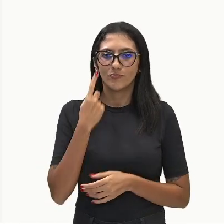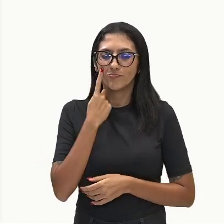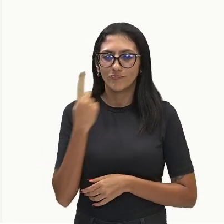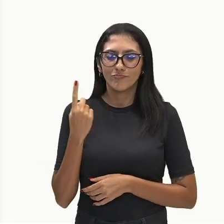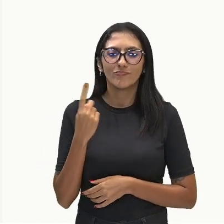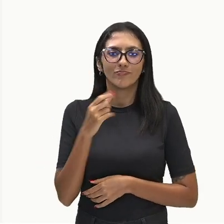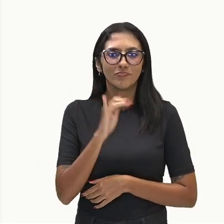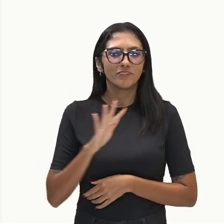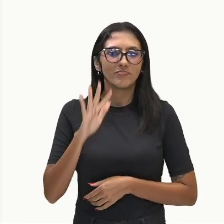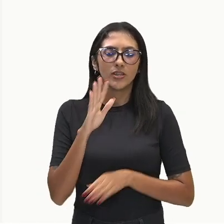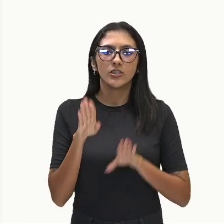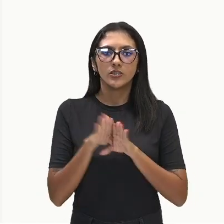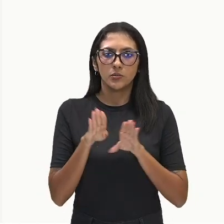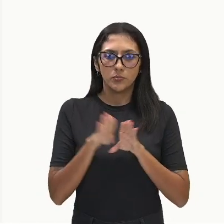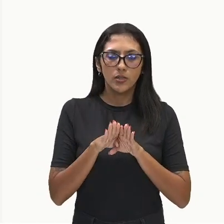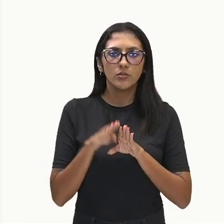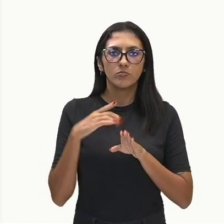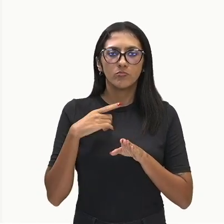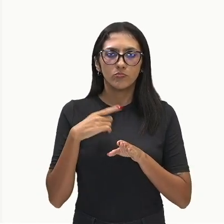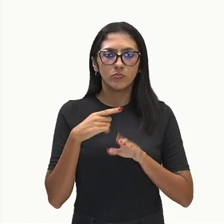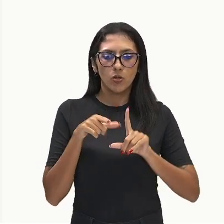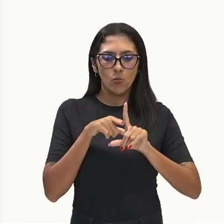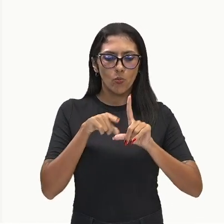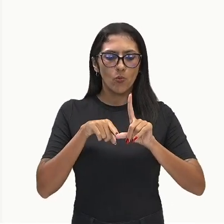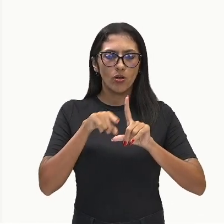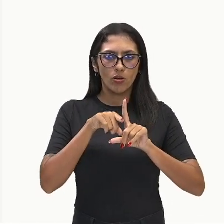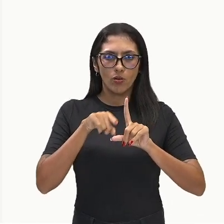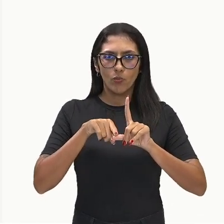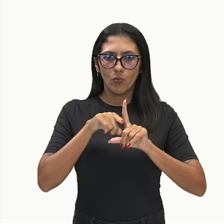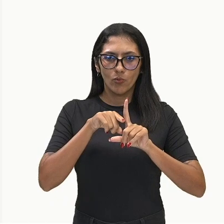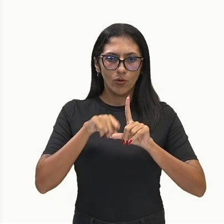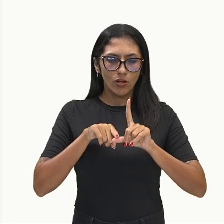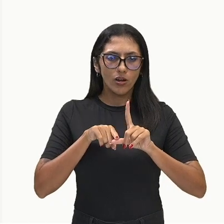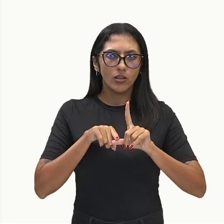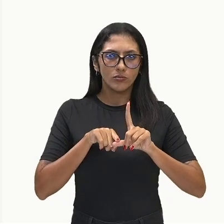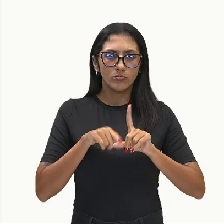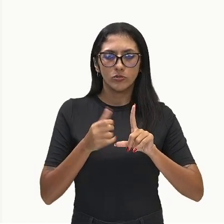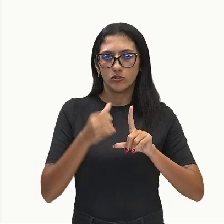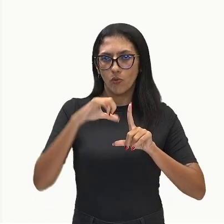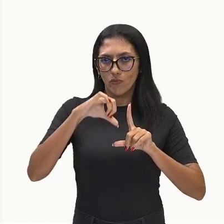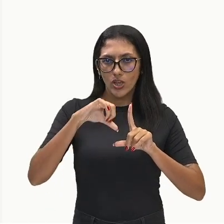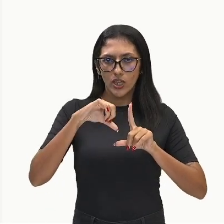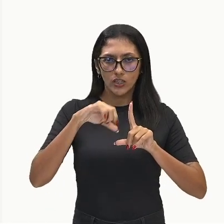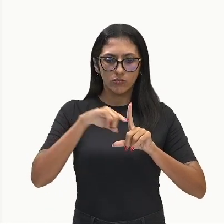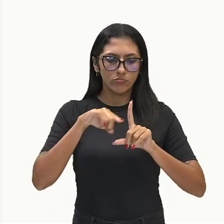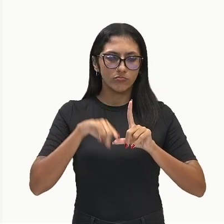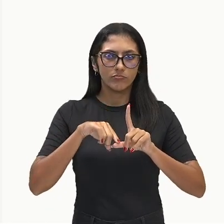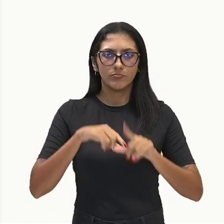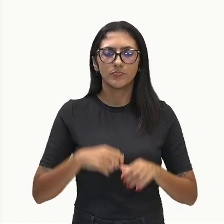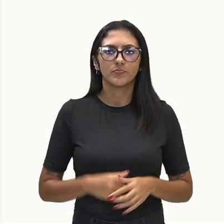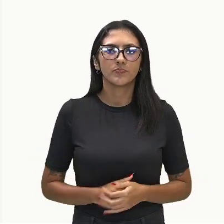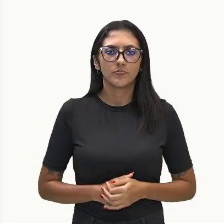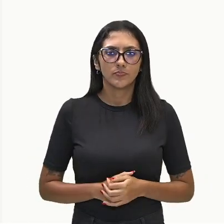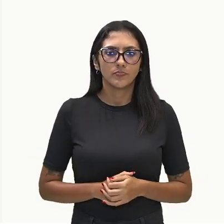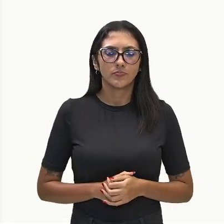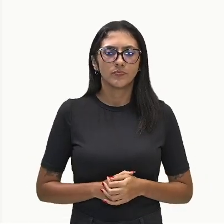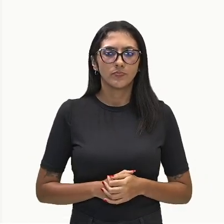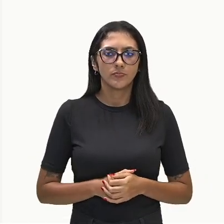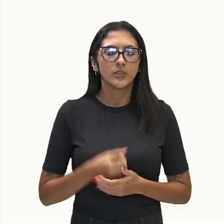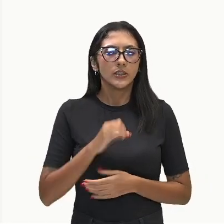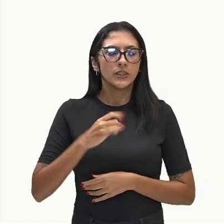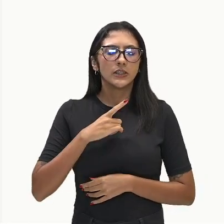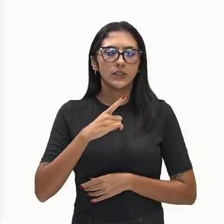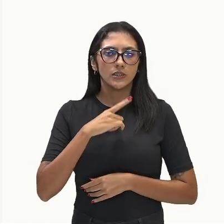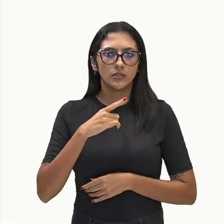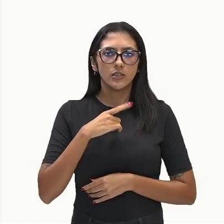É um triângulo que apresenta aqui um ângulo reto, um ângulo de 90 graus. E em todo ângulo,